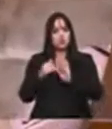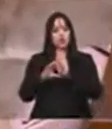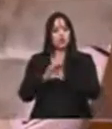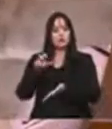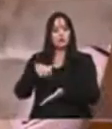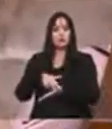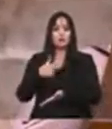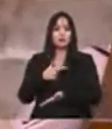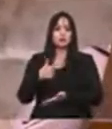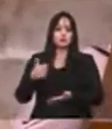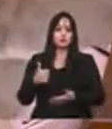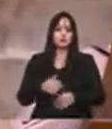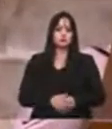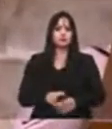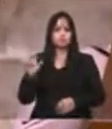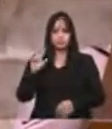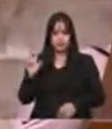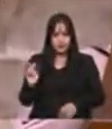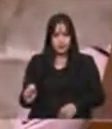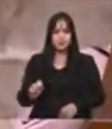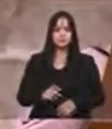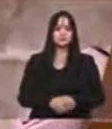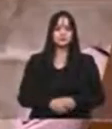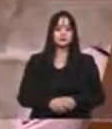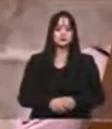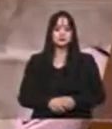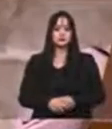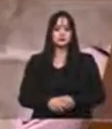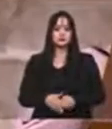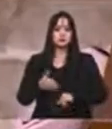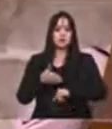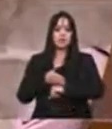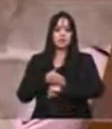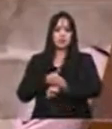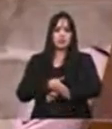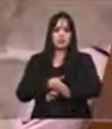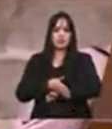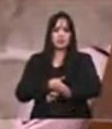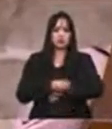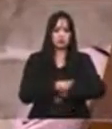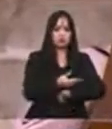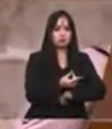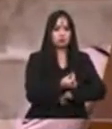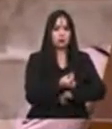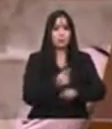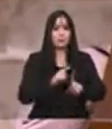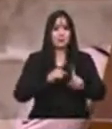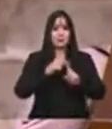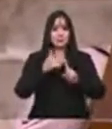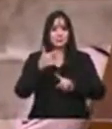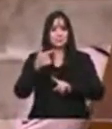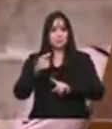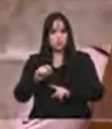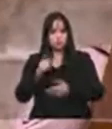Penal, por 21 vezes. A entrada mais 20 prestações. O terceiro